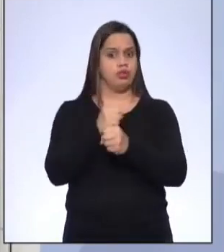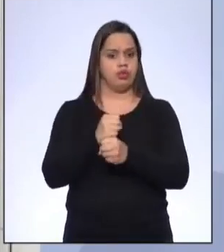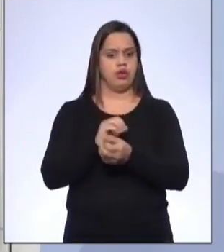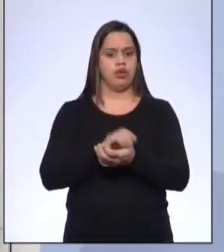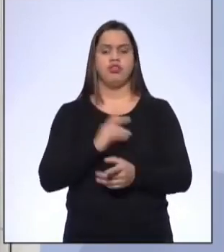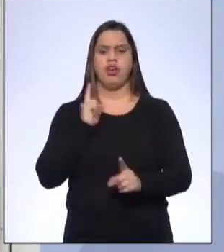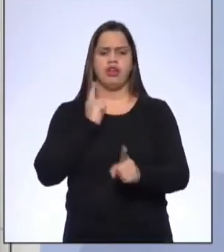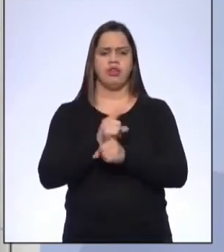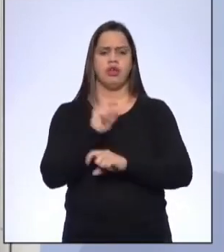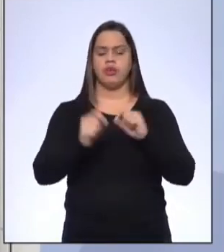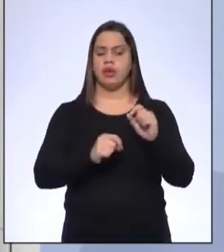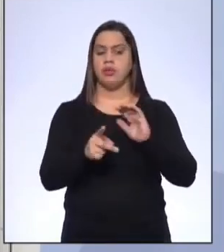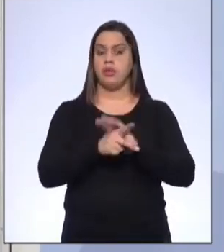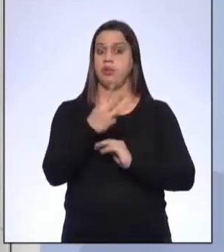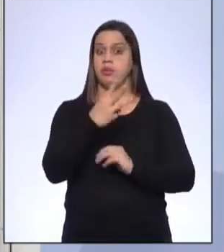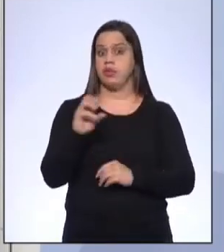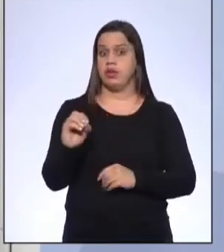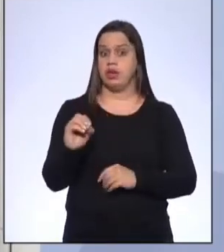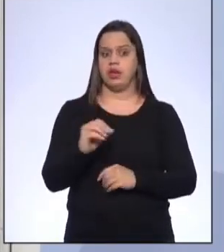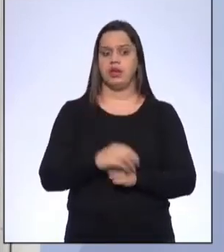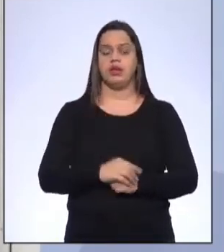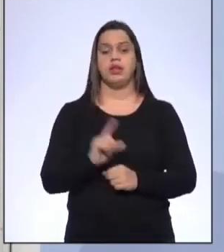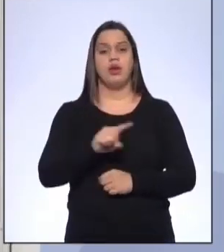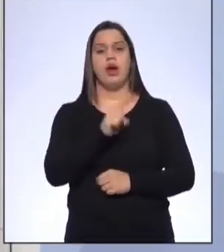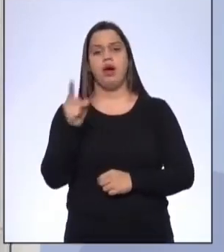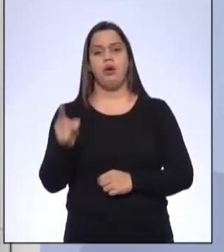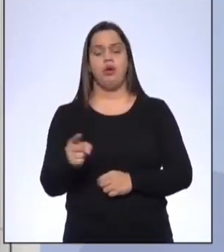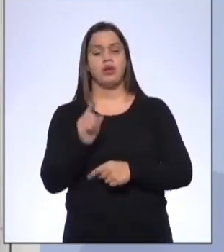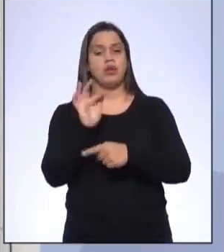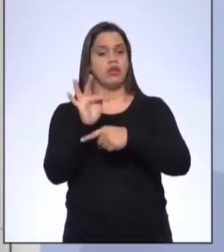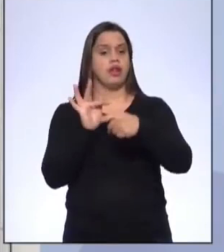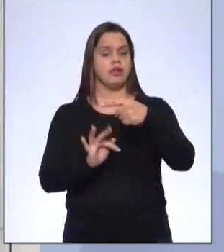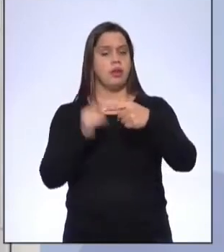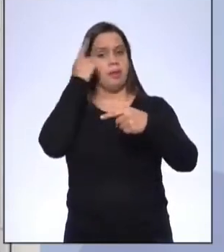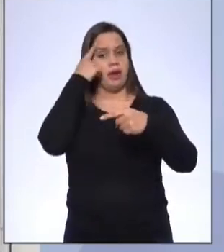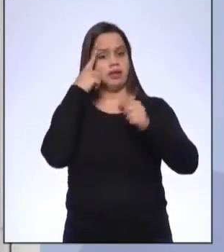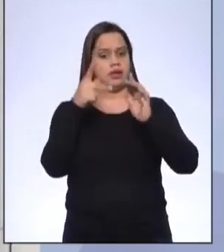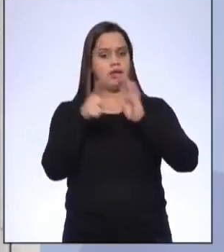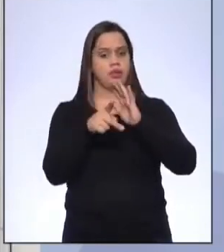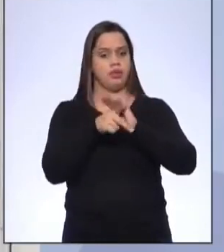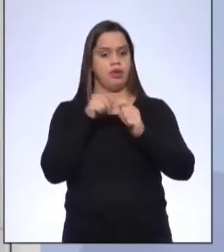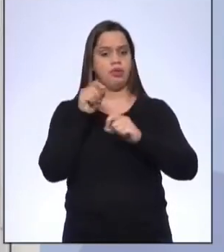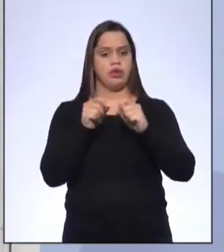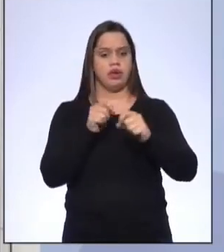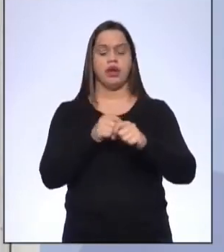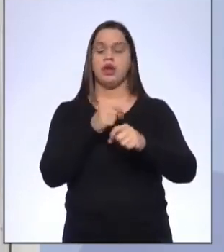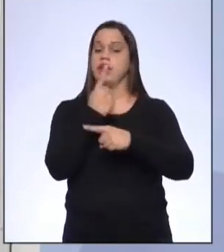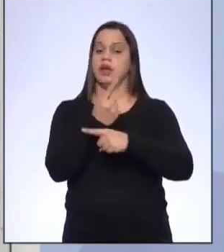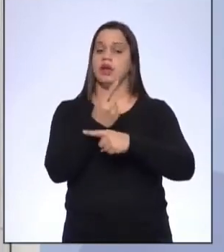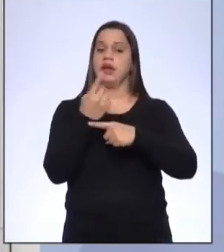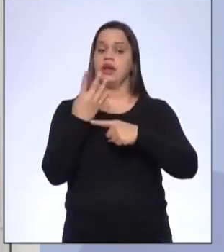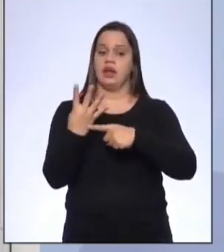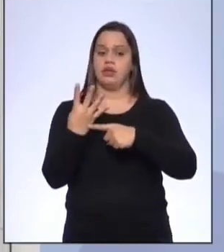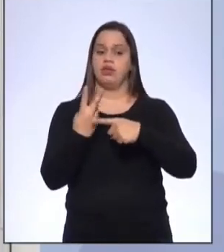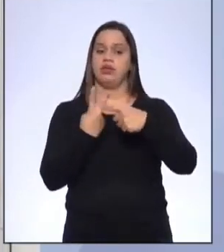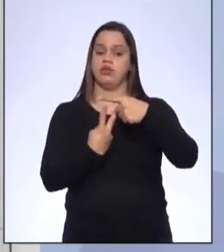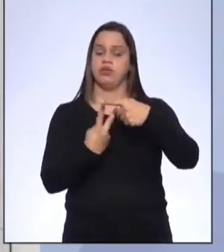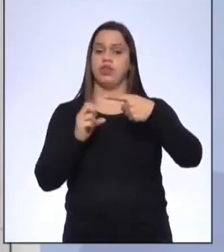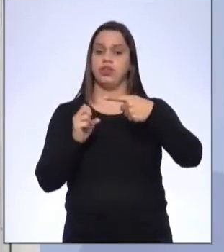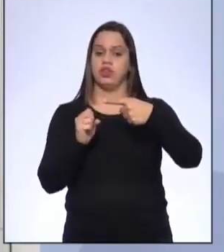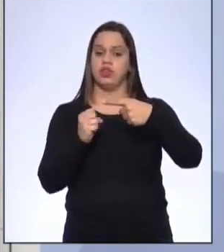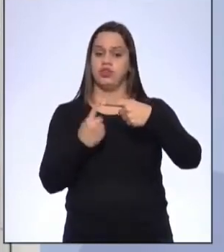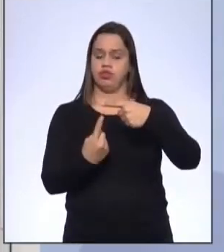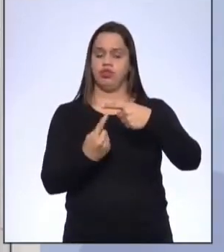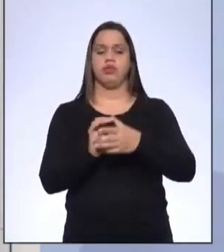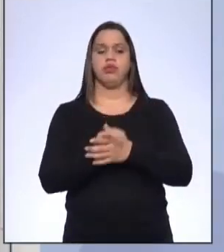30. No 30, certo? A próxima fração seria qual? Pensando em equivalência. 14 sobre 21